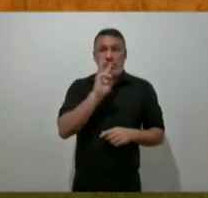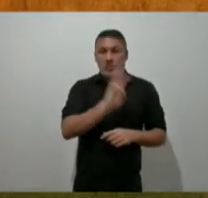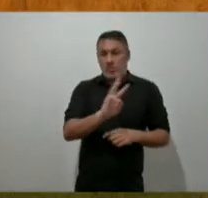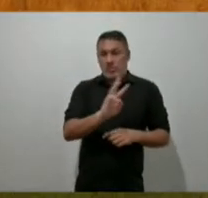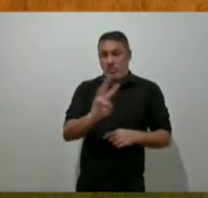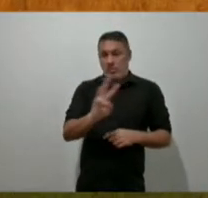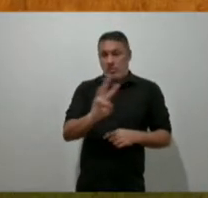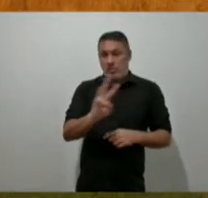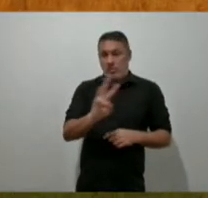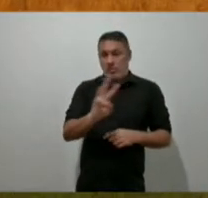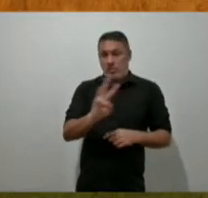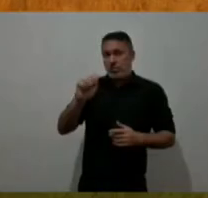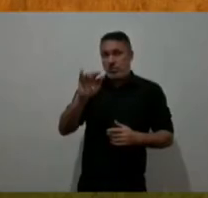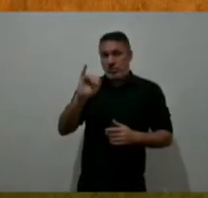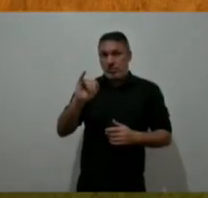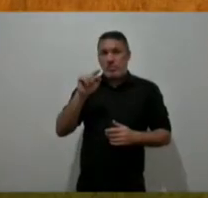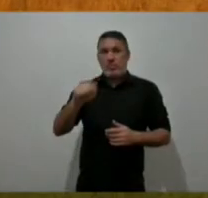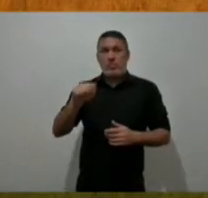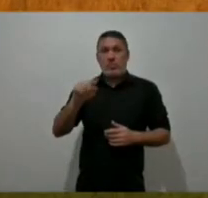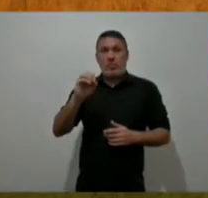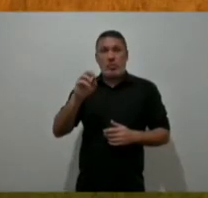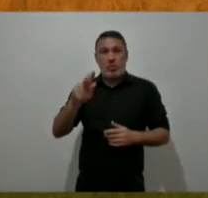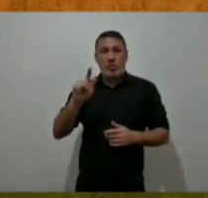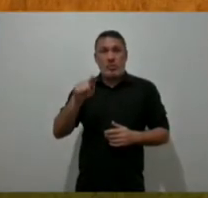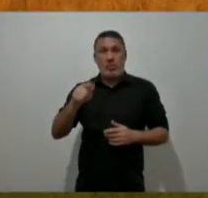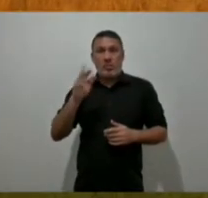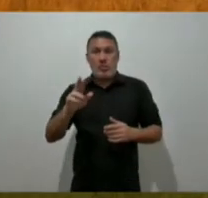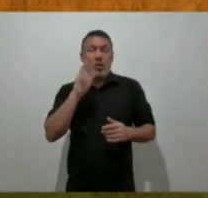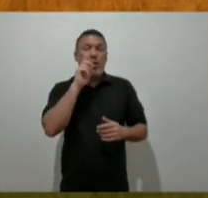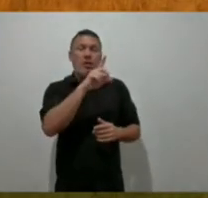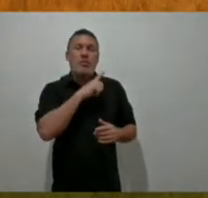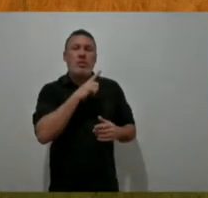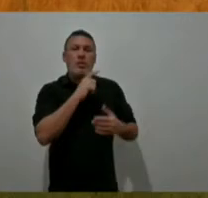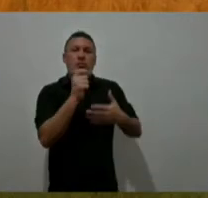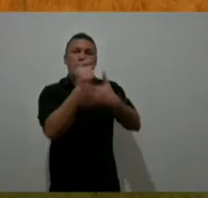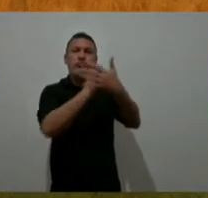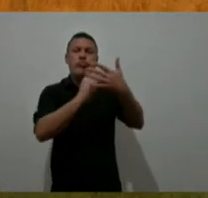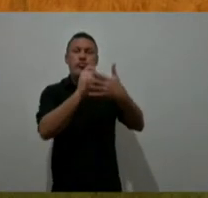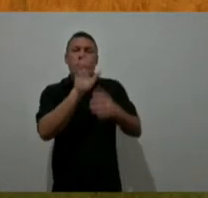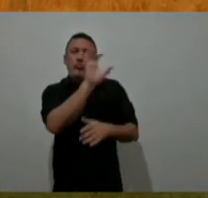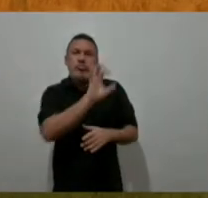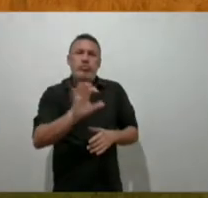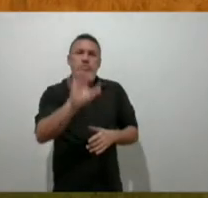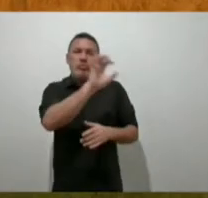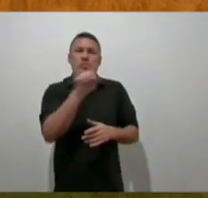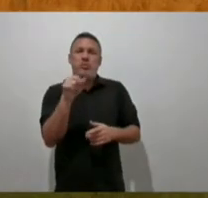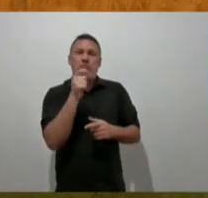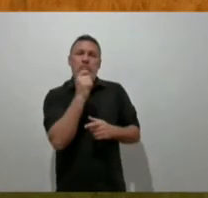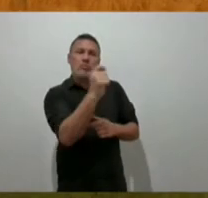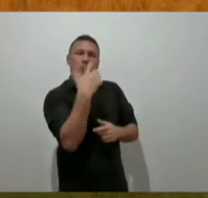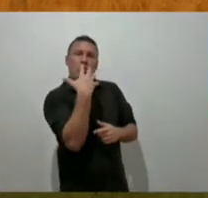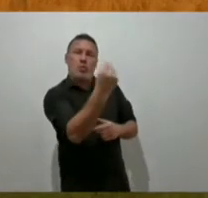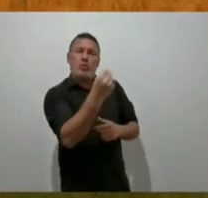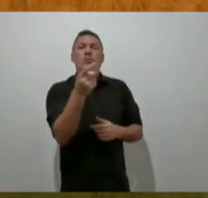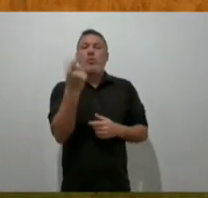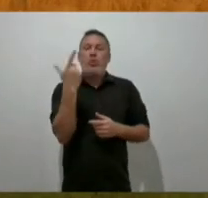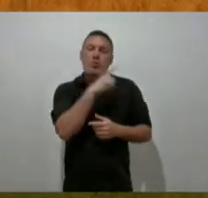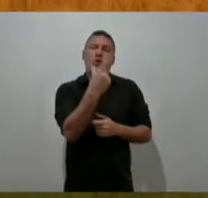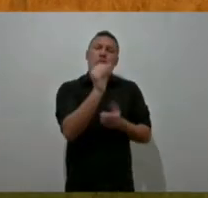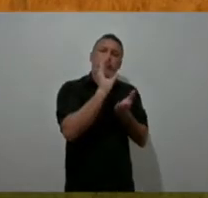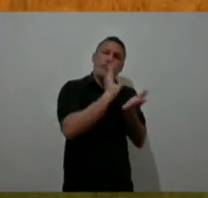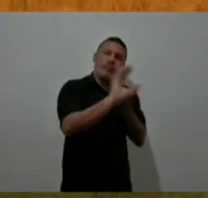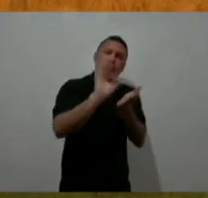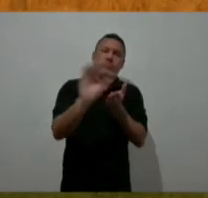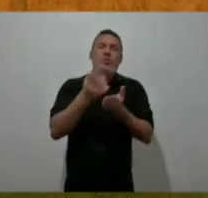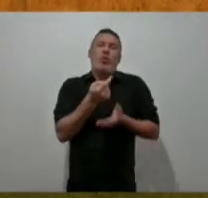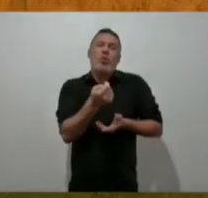www.acace.org.br e aqui nesse QR Code, tá, você consegue doar, fazer a sua doação de forma simples e imediata, é só abrir o seu PicPay,